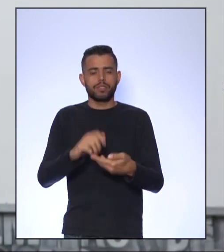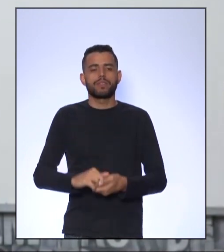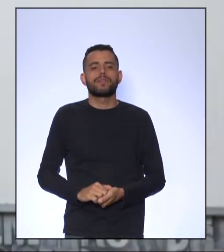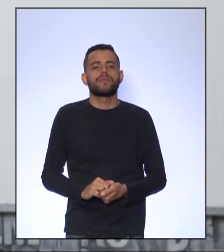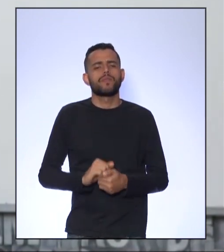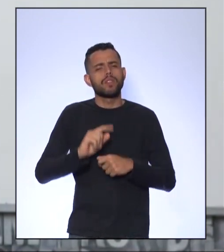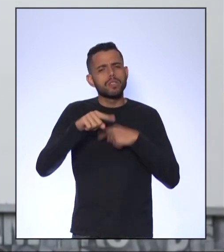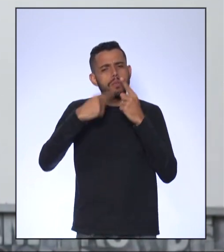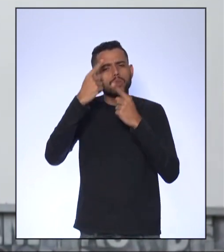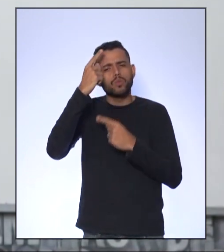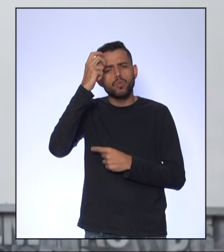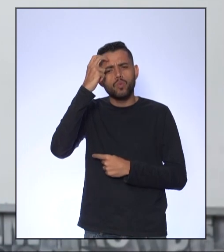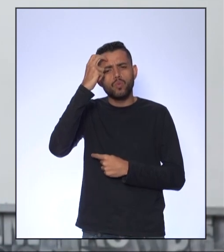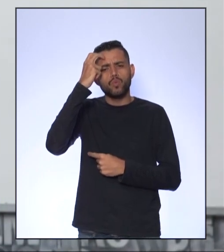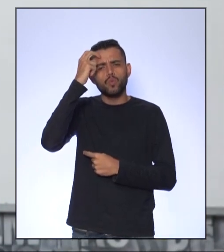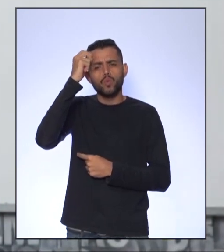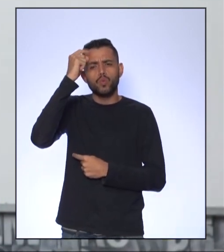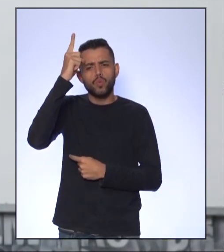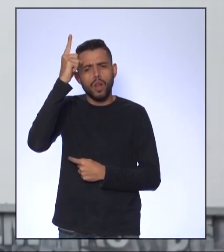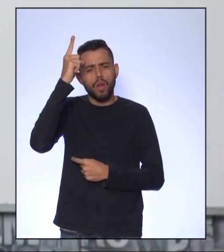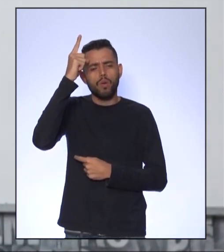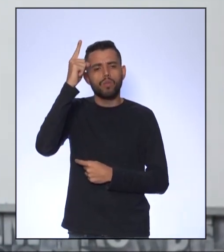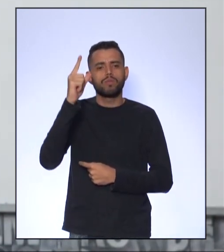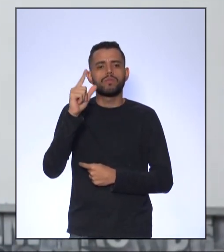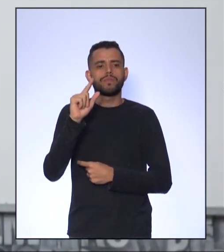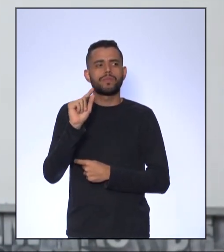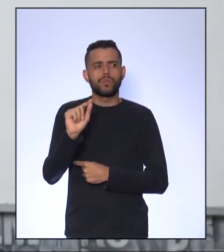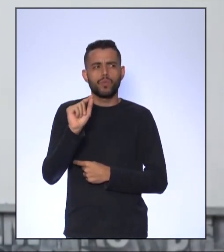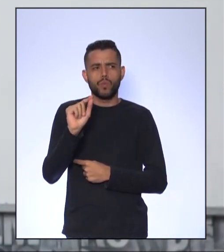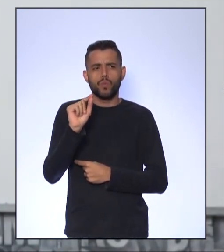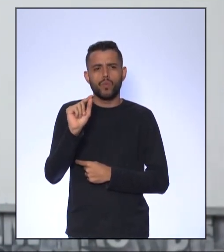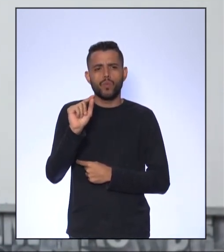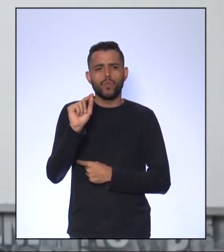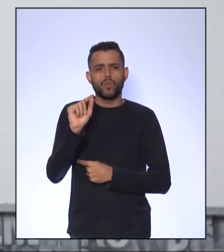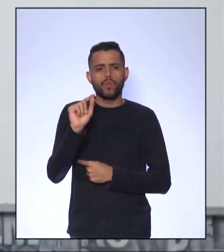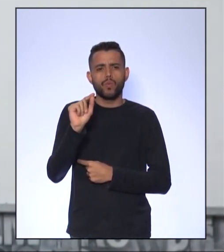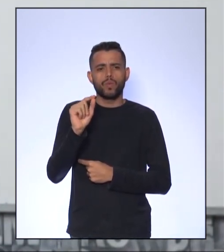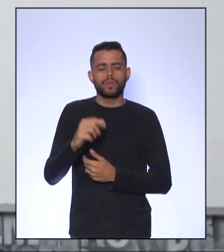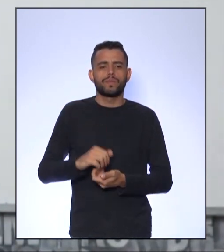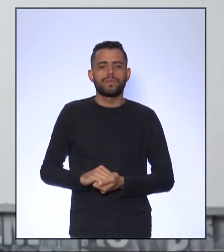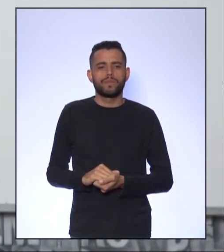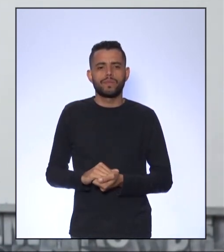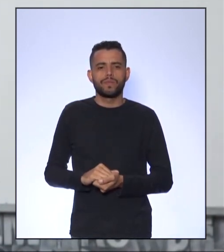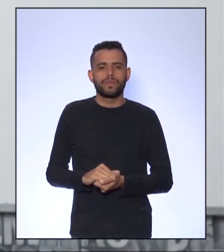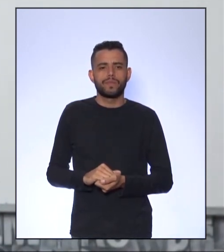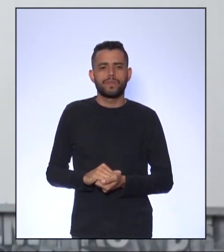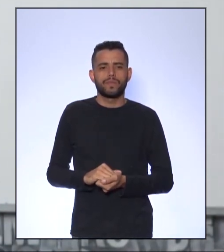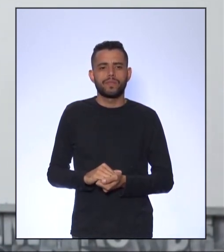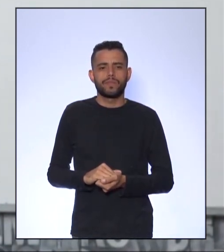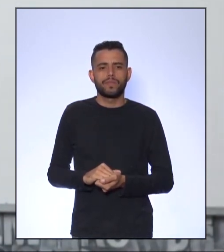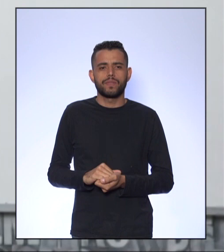renascimento cultural, ele vai trazer à tona, aqui para a gente,